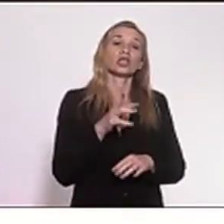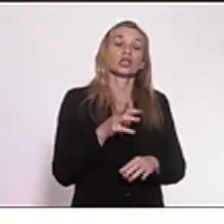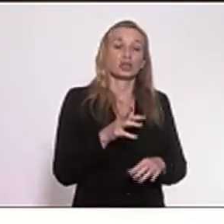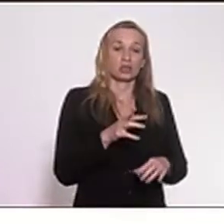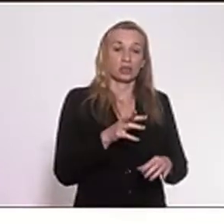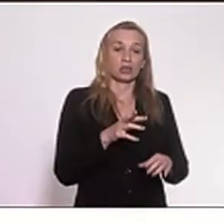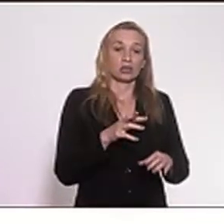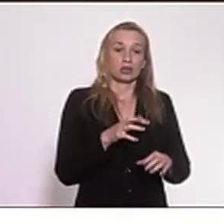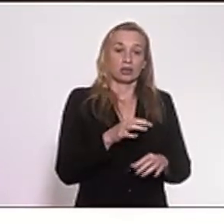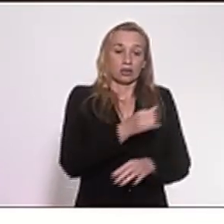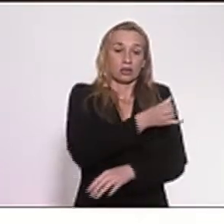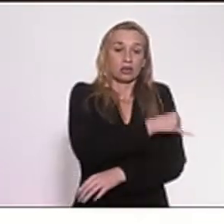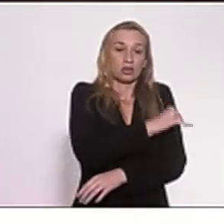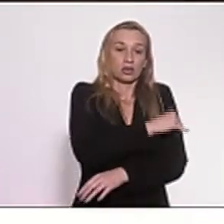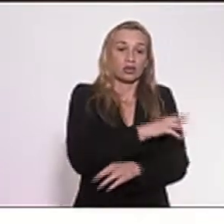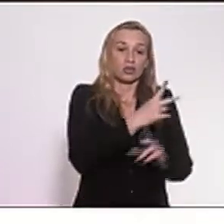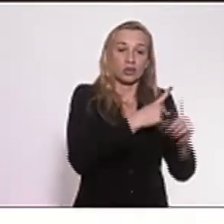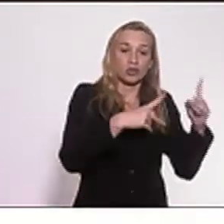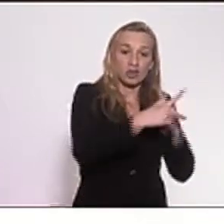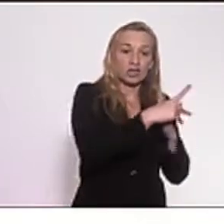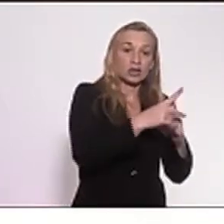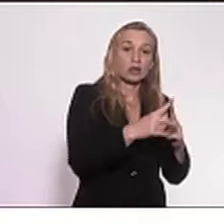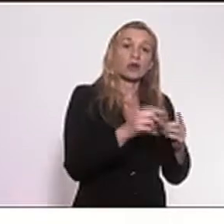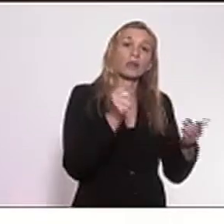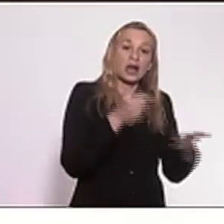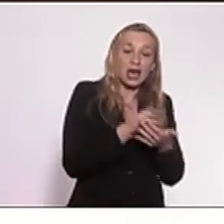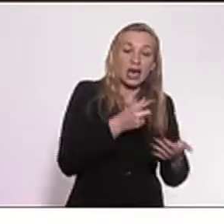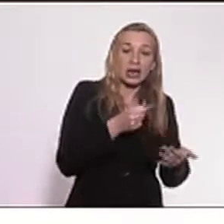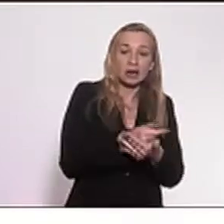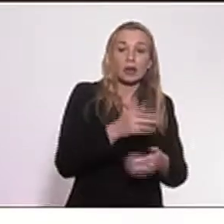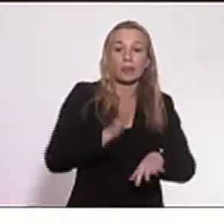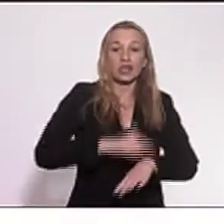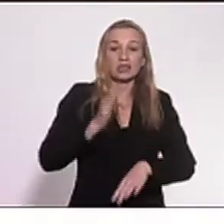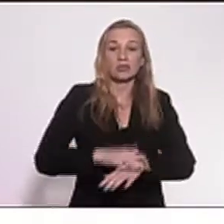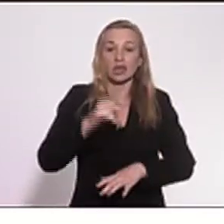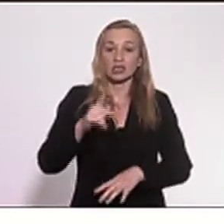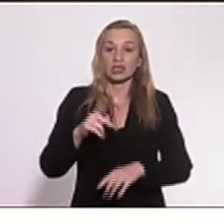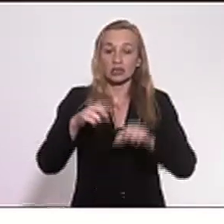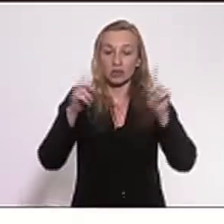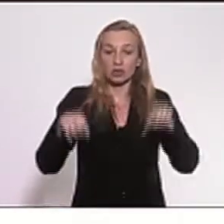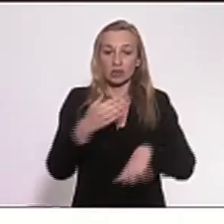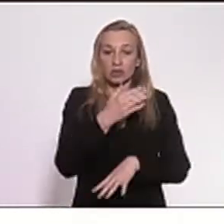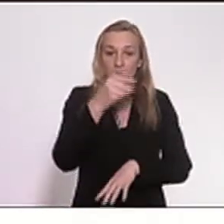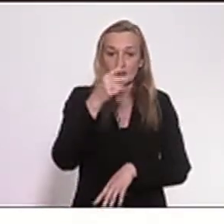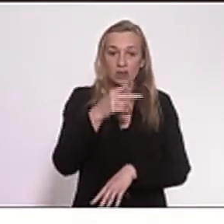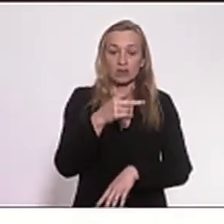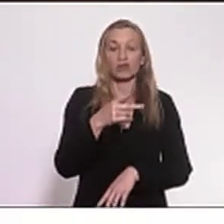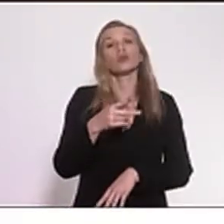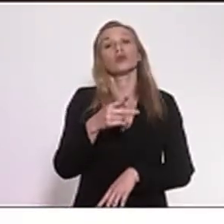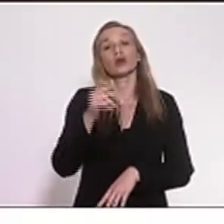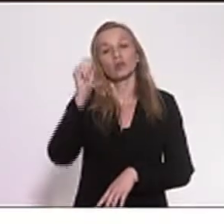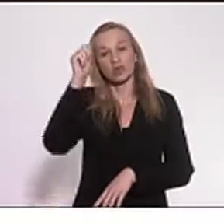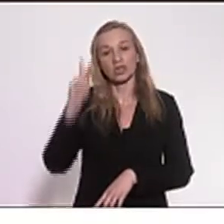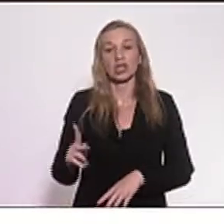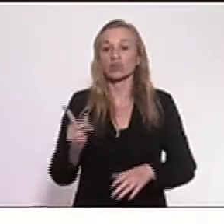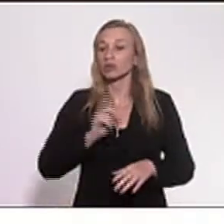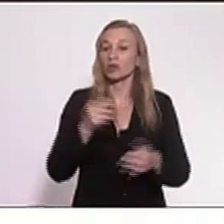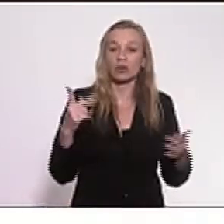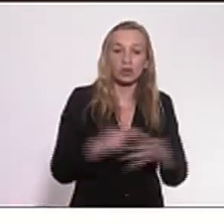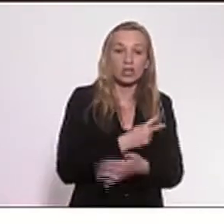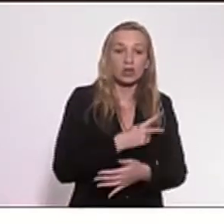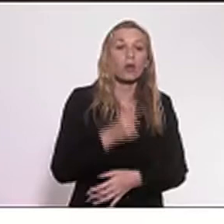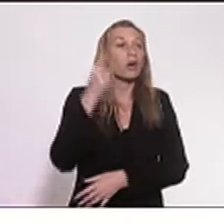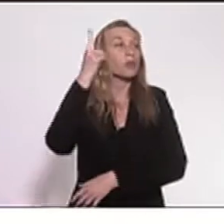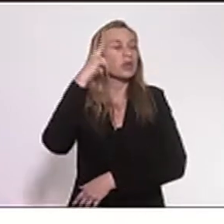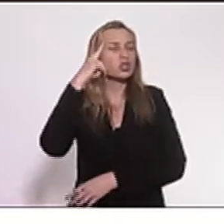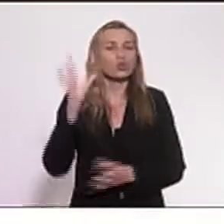com a responsabilidade de pagar mais e mais aposentados e pensionistas. Como isso não aconteceu, se pensou